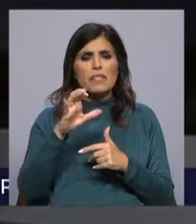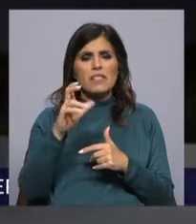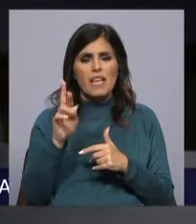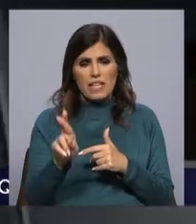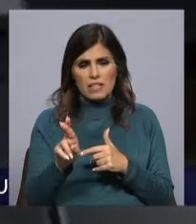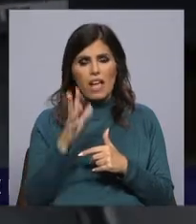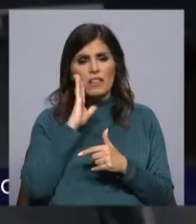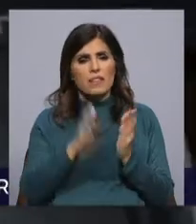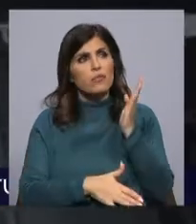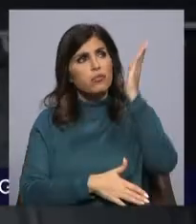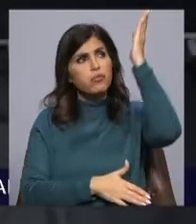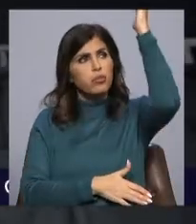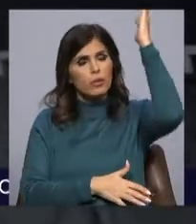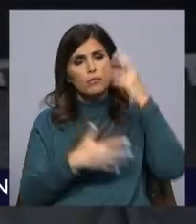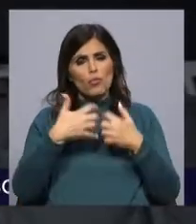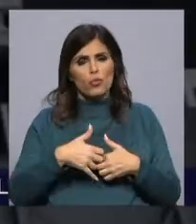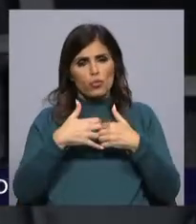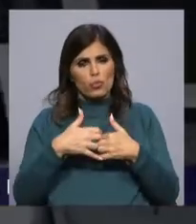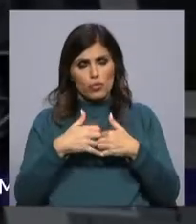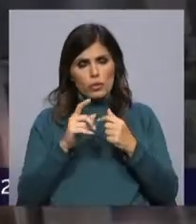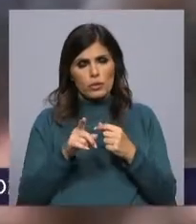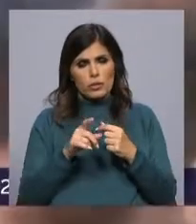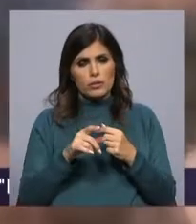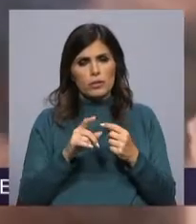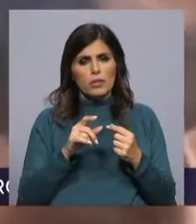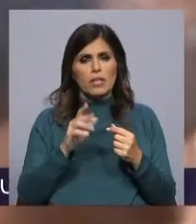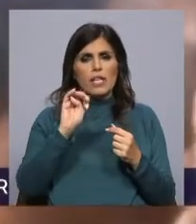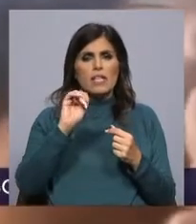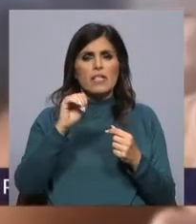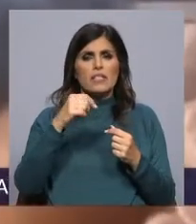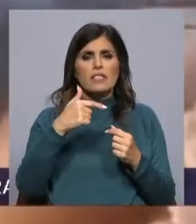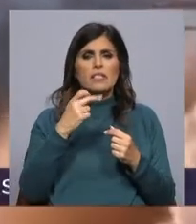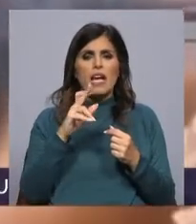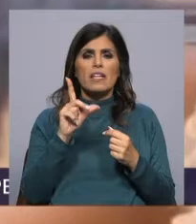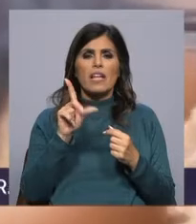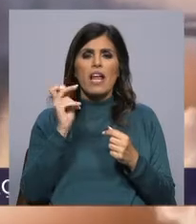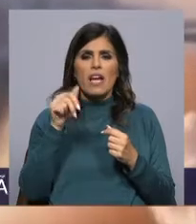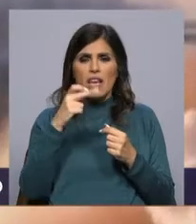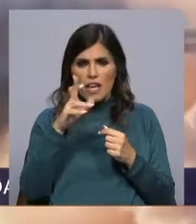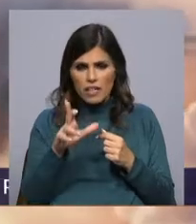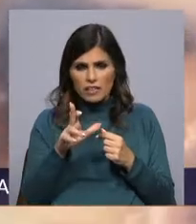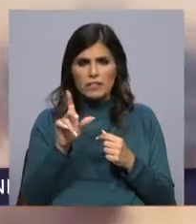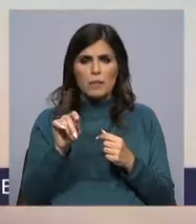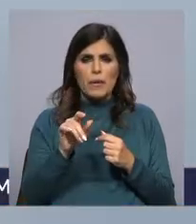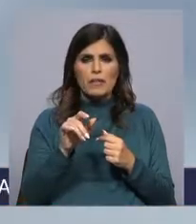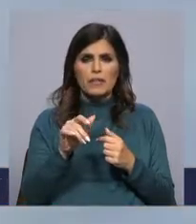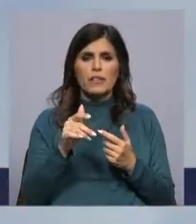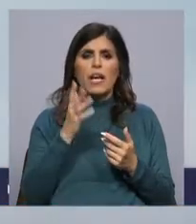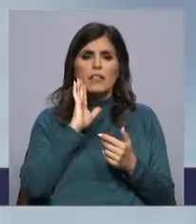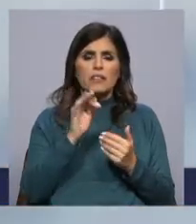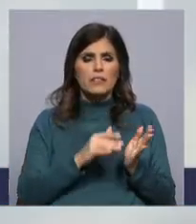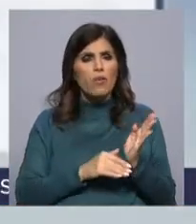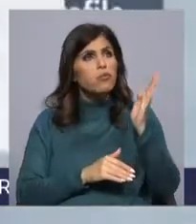os motores Vulcan e também a Starliner da Boeing, que vão também tentar